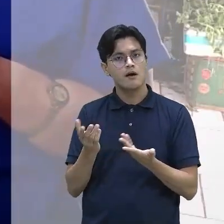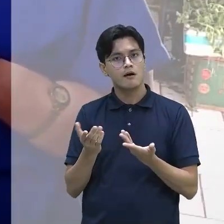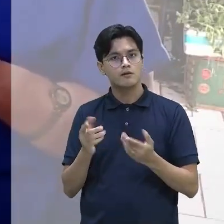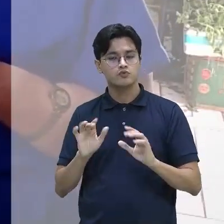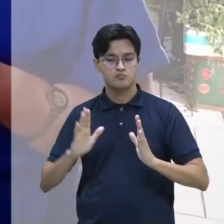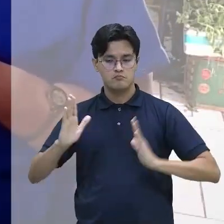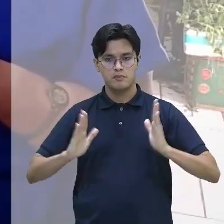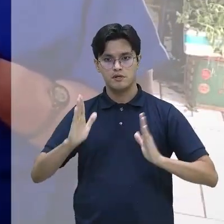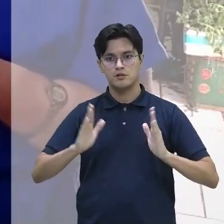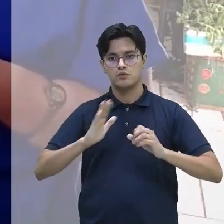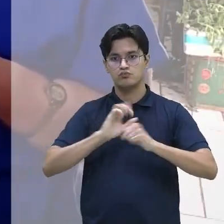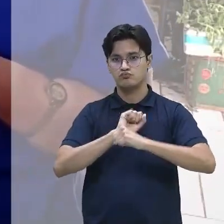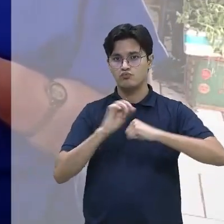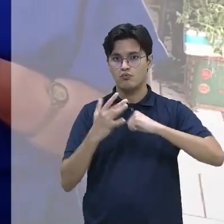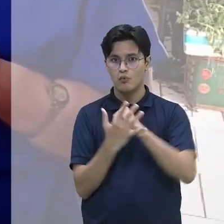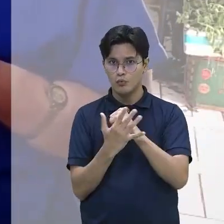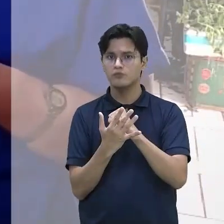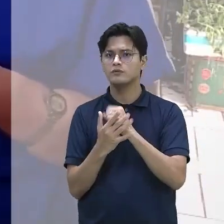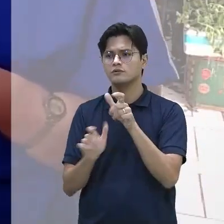maioria utiliza muito